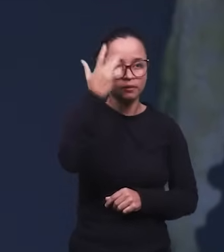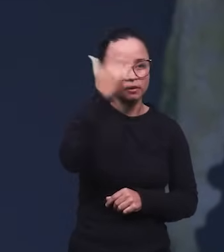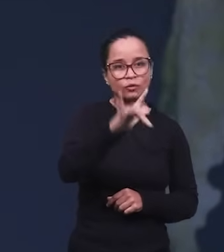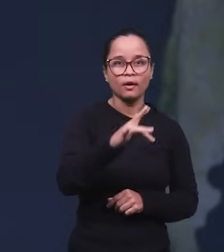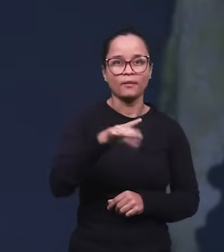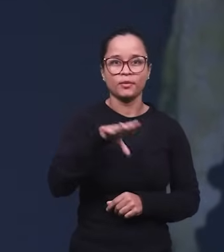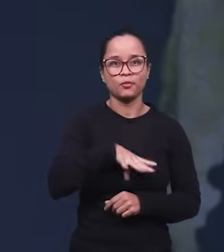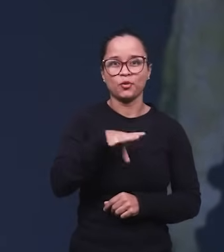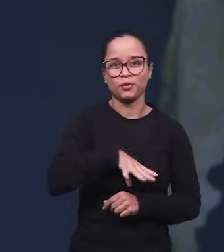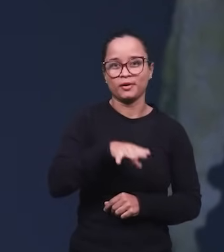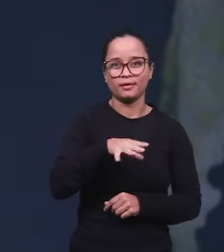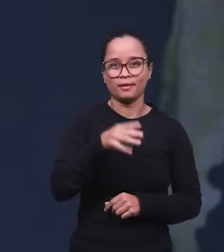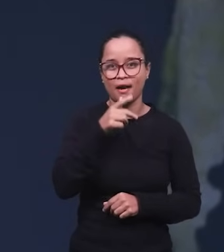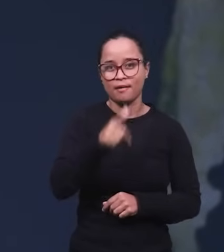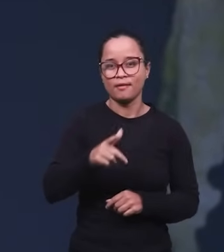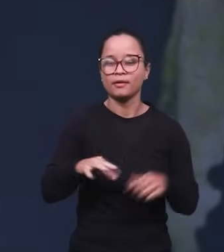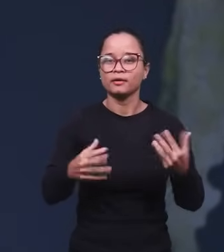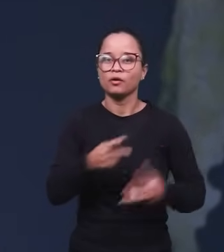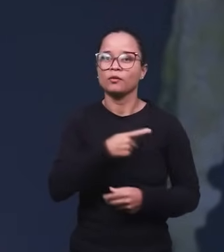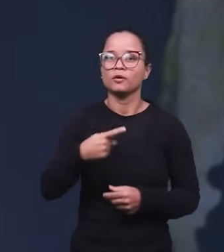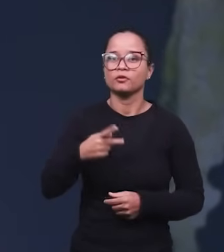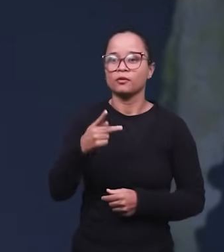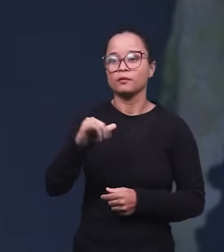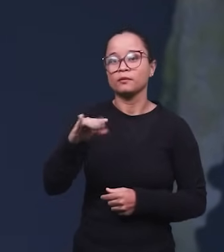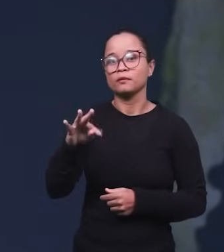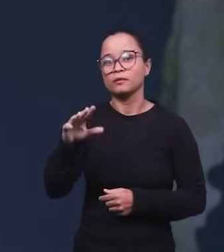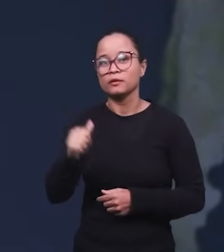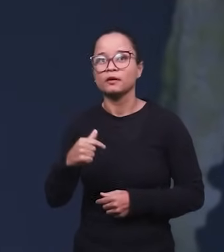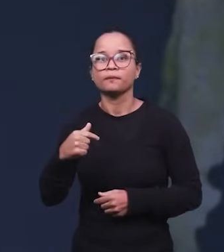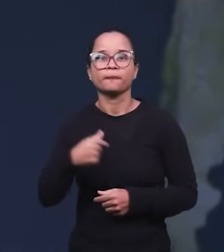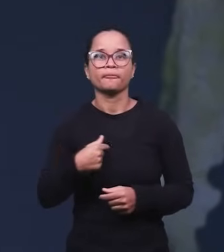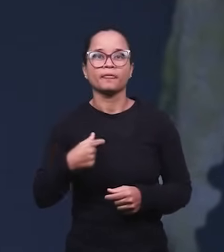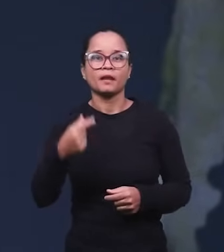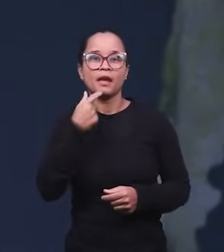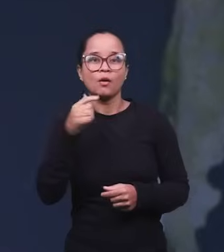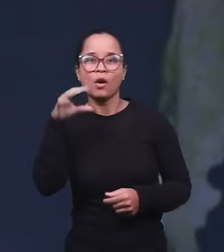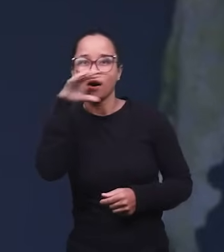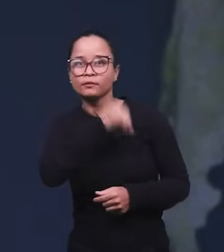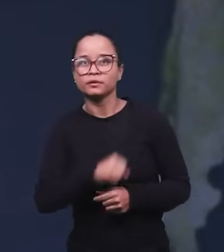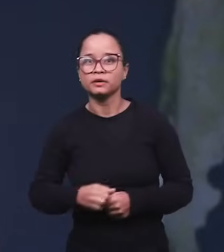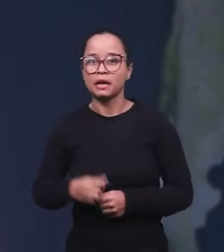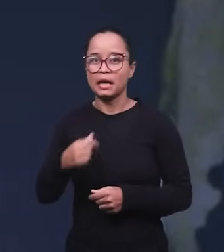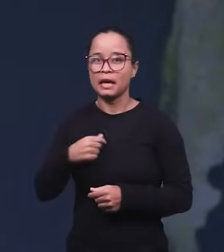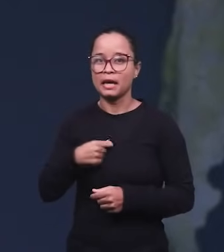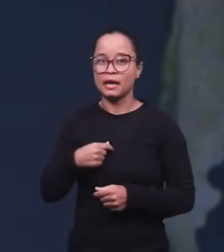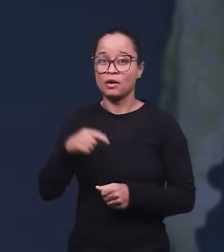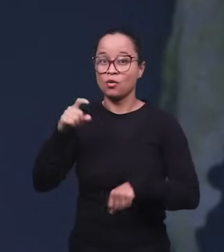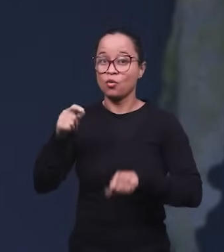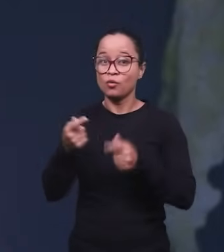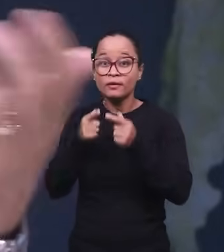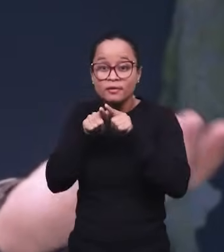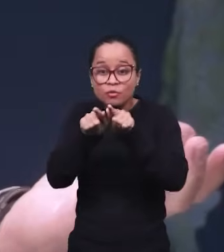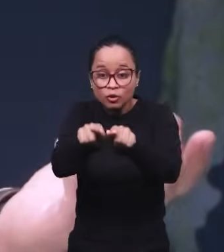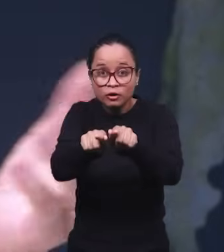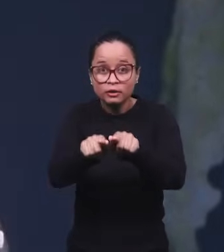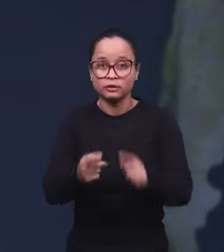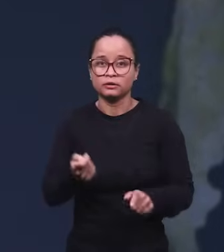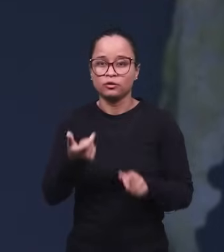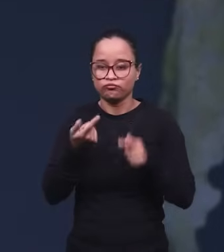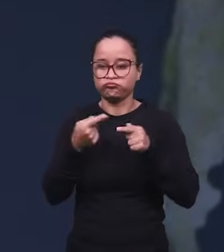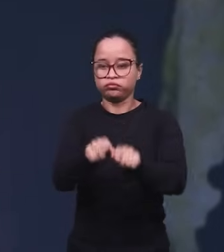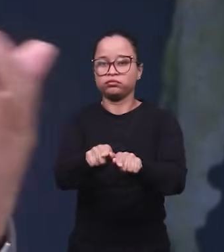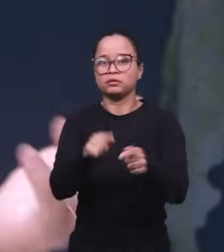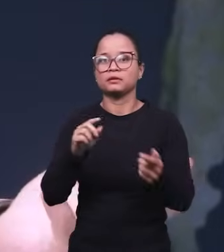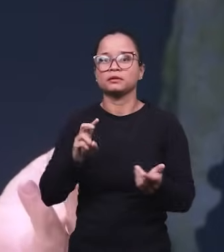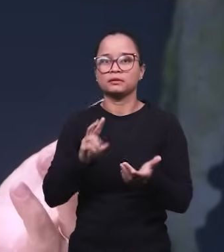meio dos dois. Então, enquanto o pastor Pita pronunciava, aí eu imediatamente passava em tempo real, quase em